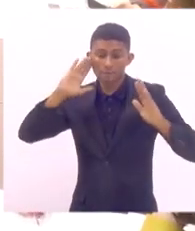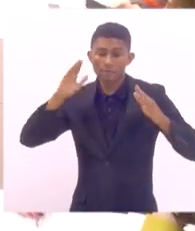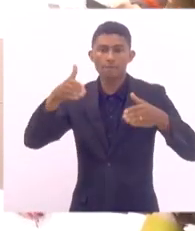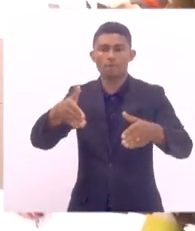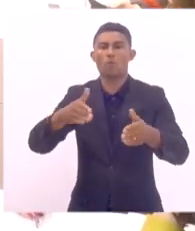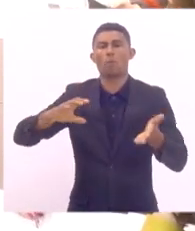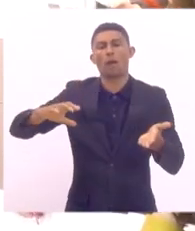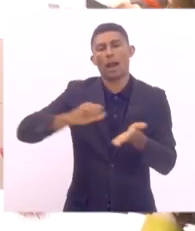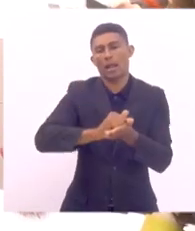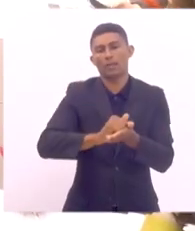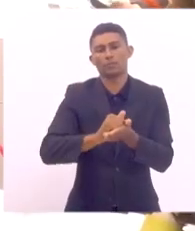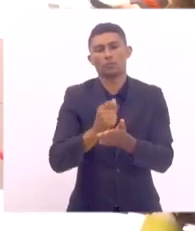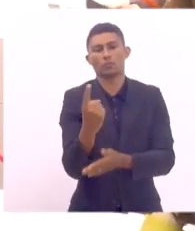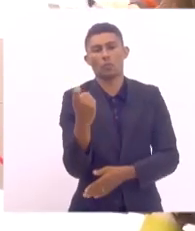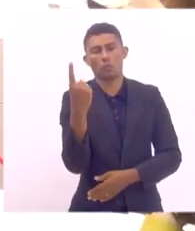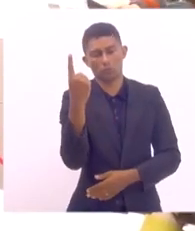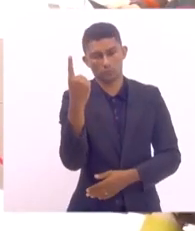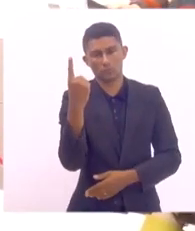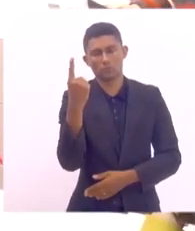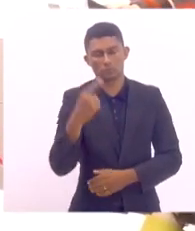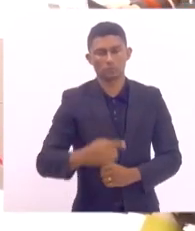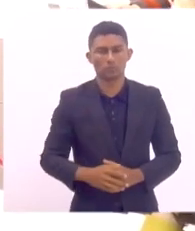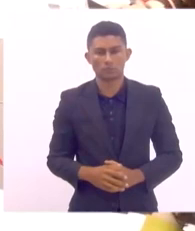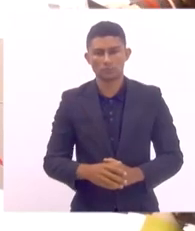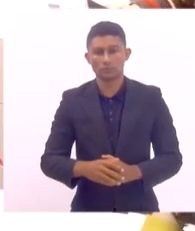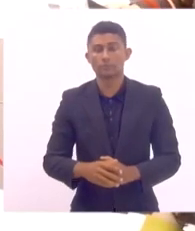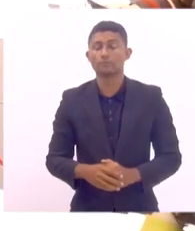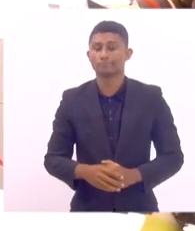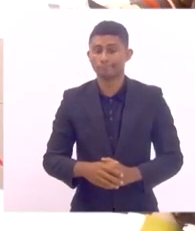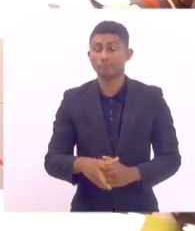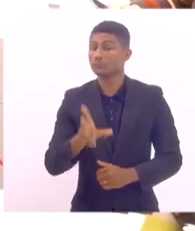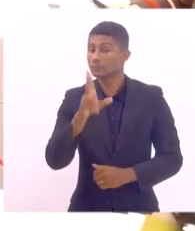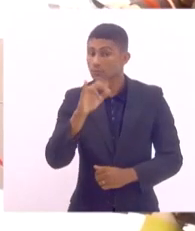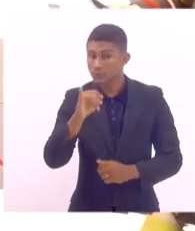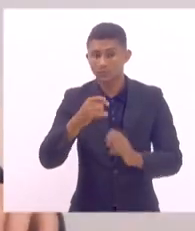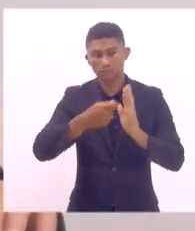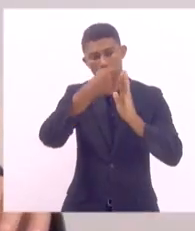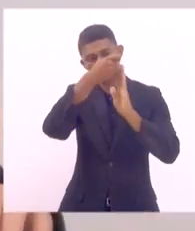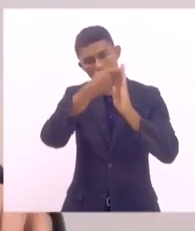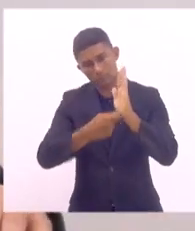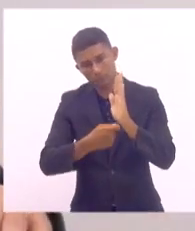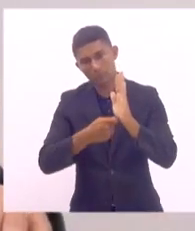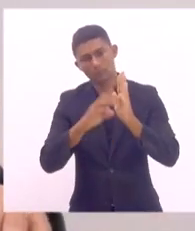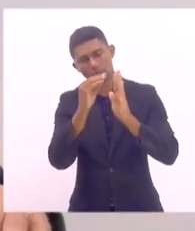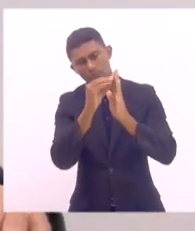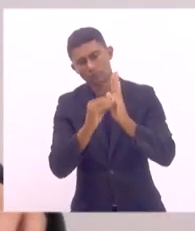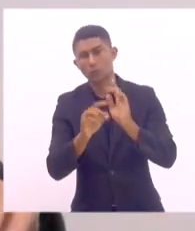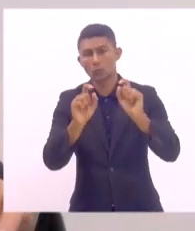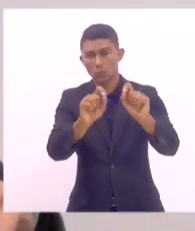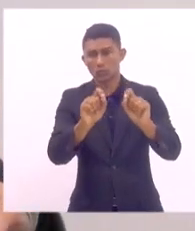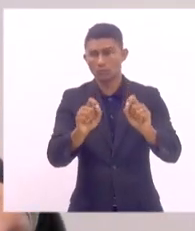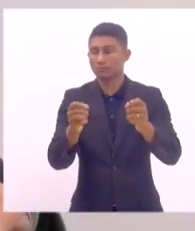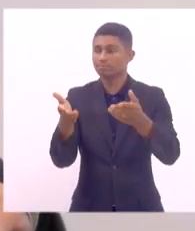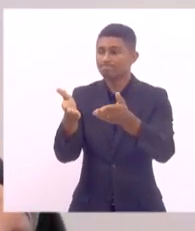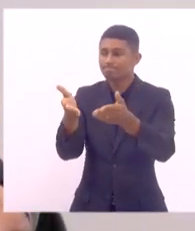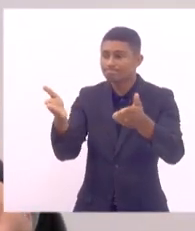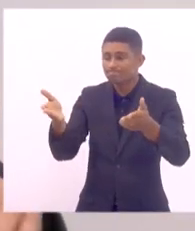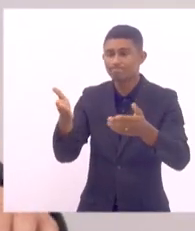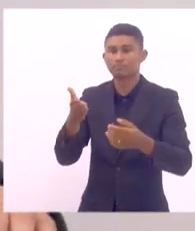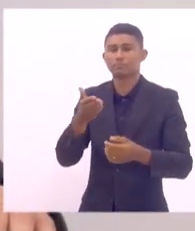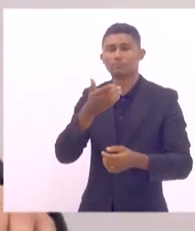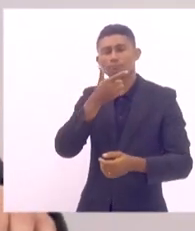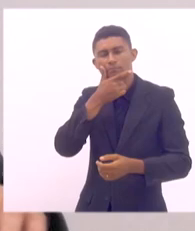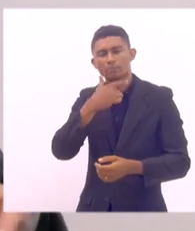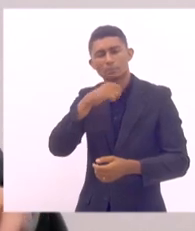problema. Se a gente acertar o texto e dizer o seguinte, os filhos do beneficiário do